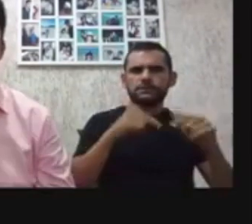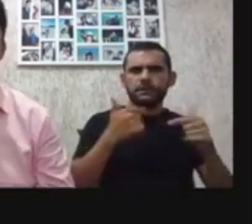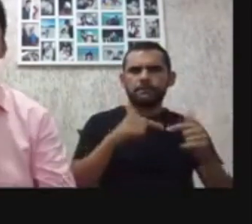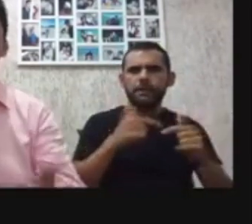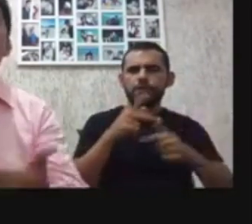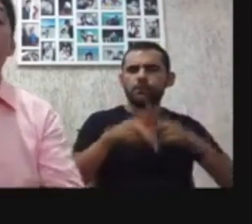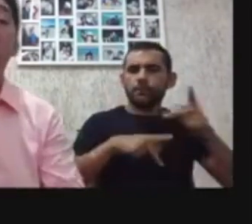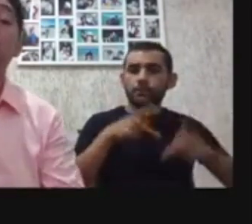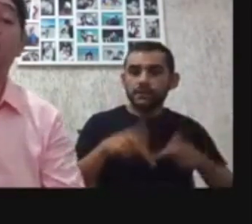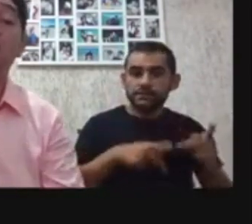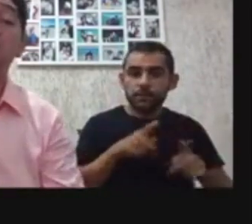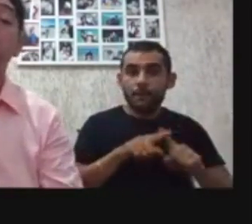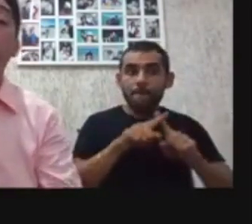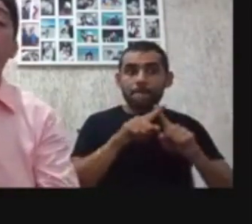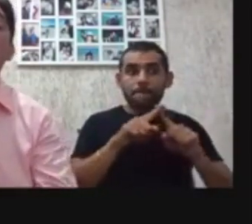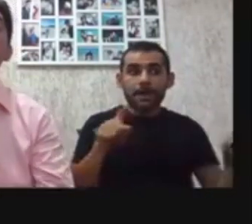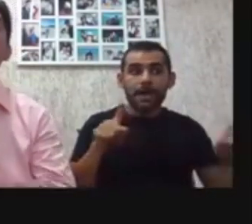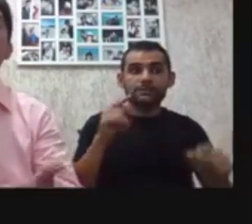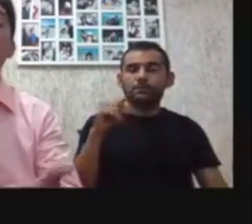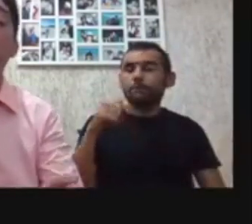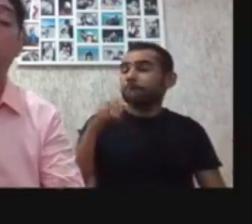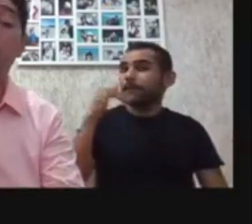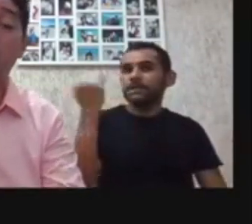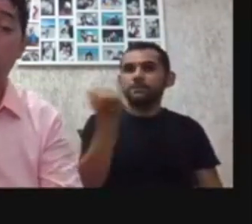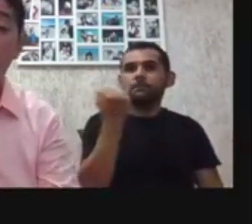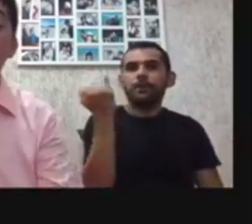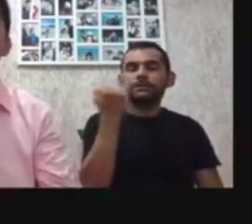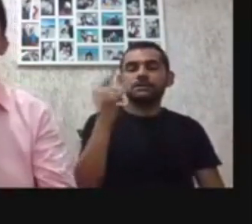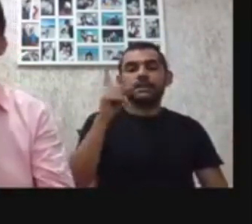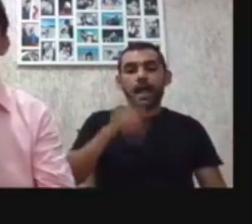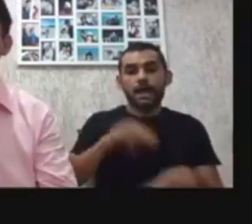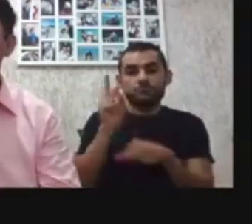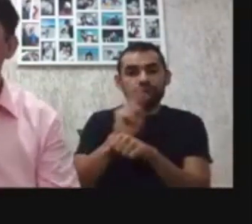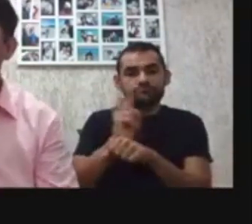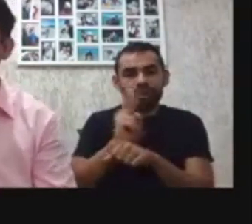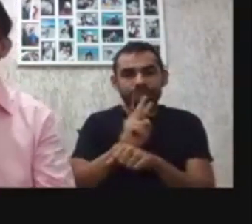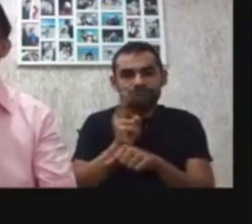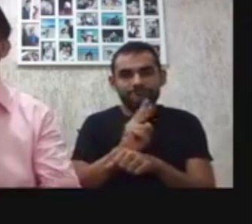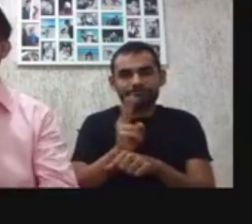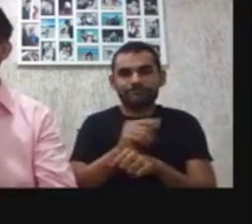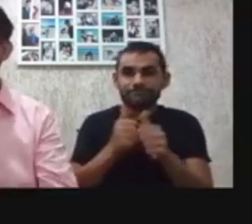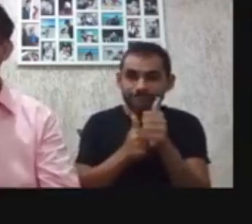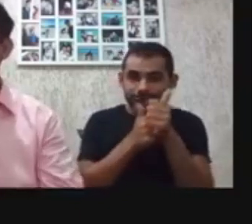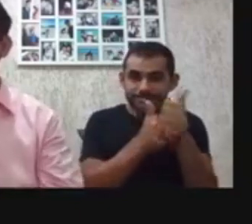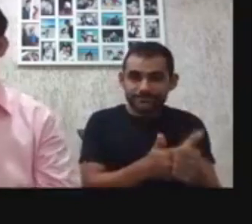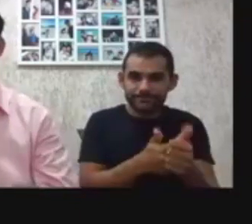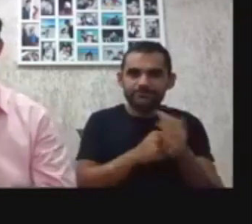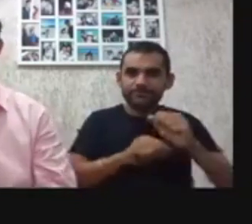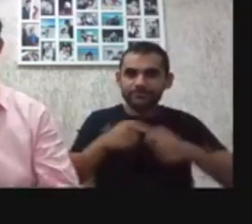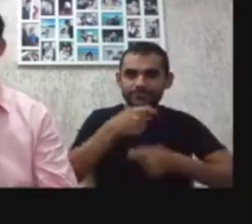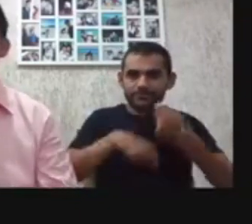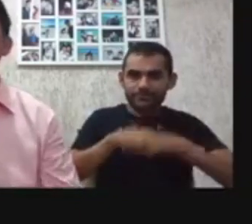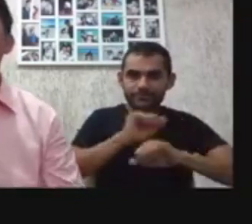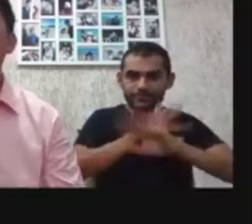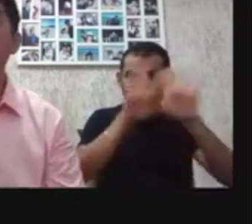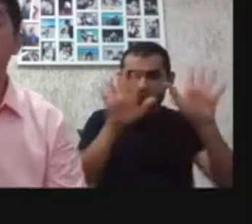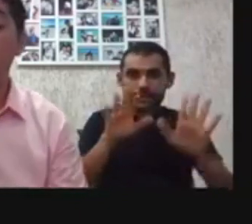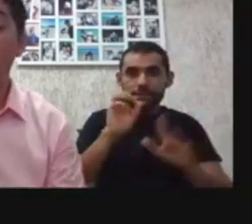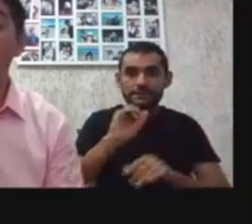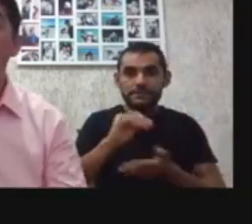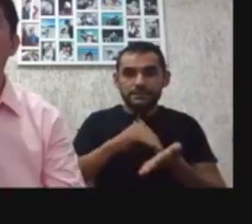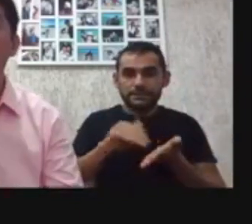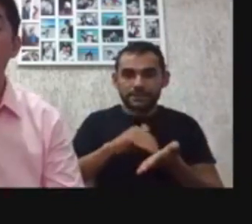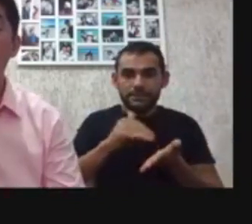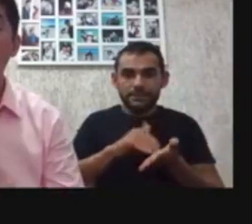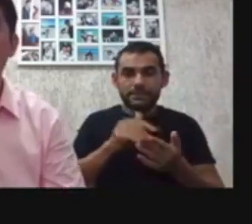atendendo essa população. Mas o mais importante é o monitoramento, é o acompanhamento, é a gestão transparência. Se a Secretaria